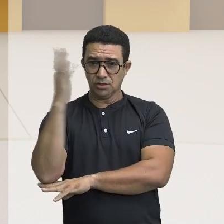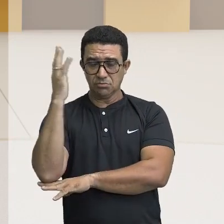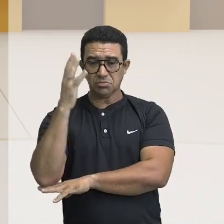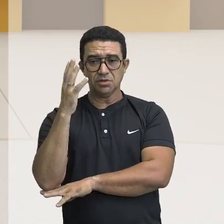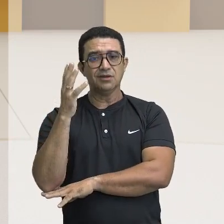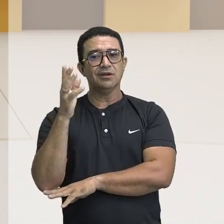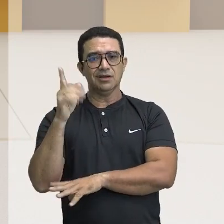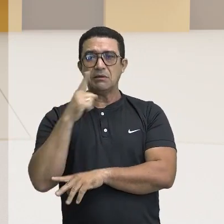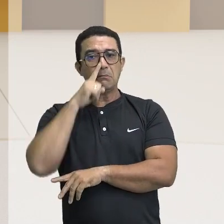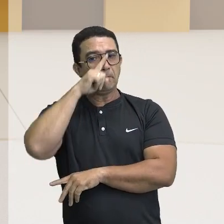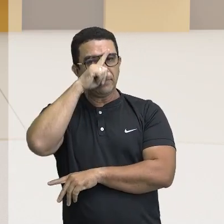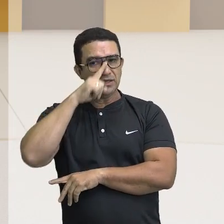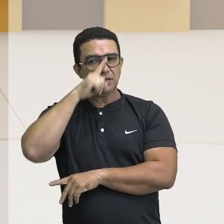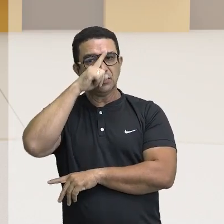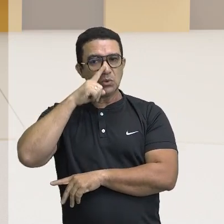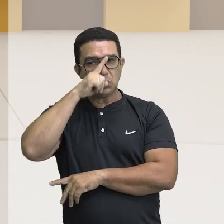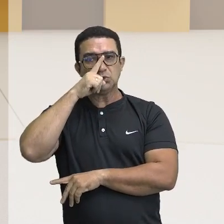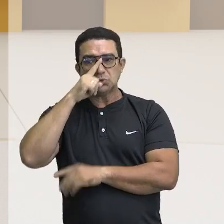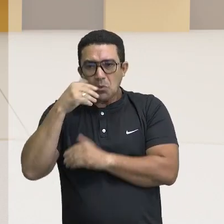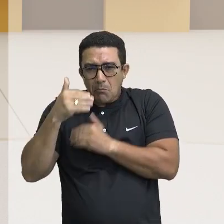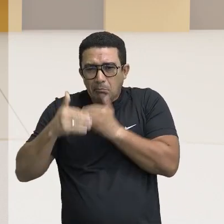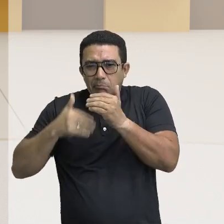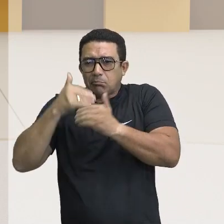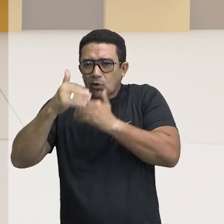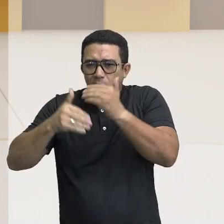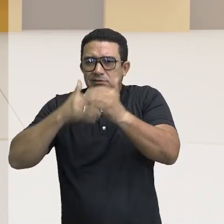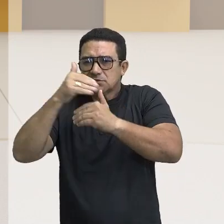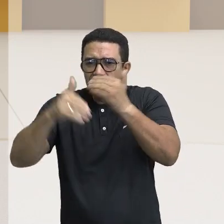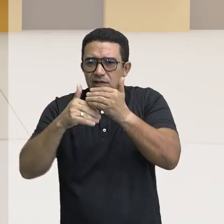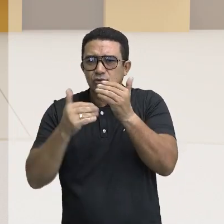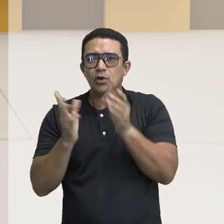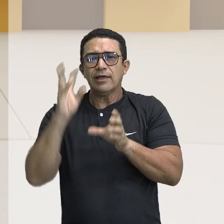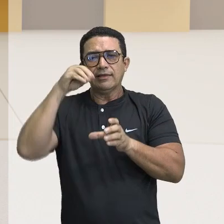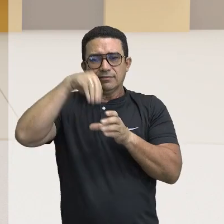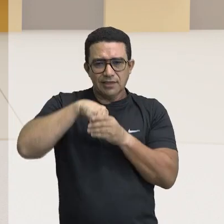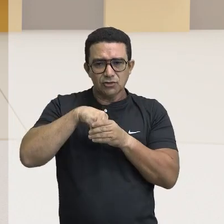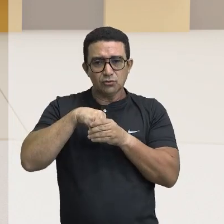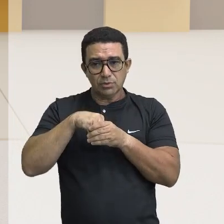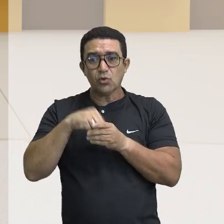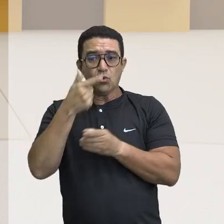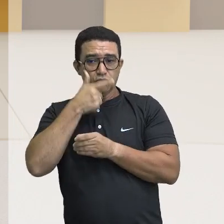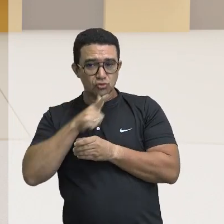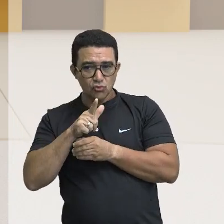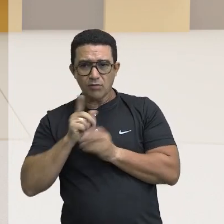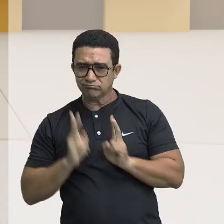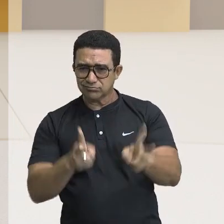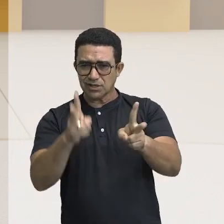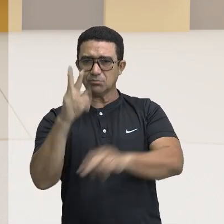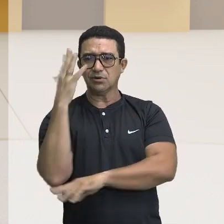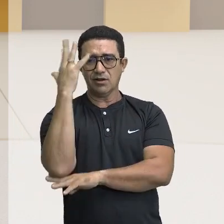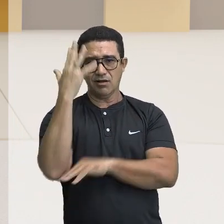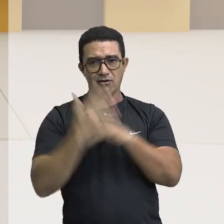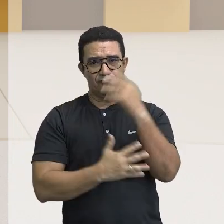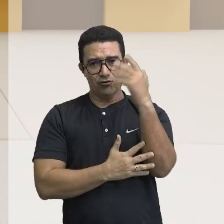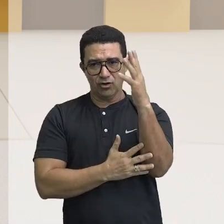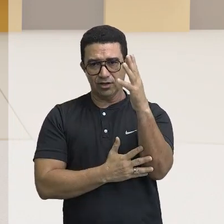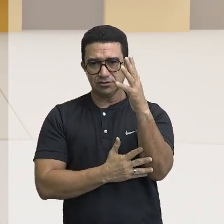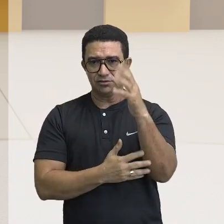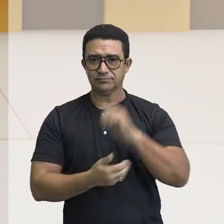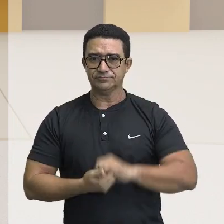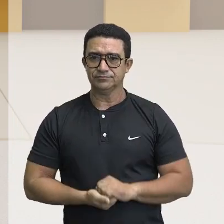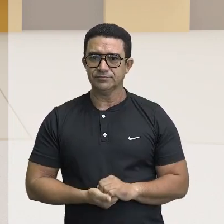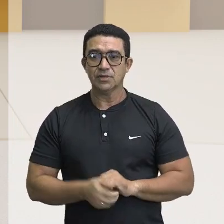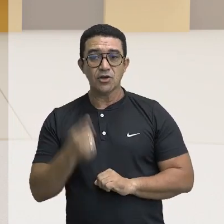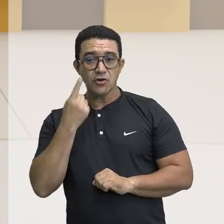colocar em risco os inúmeros processos que se realizam na manutenção das florestas. Então, temos ao lado a representação